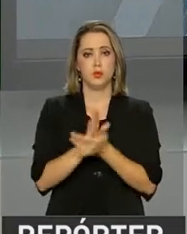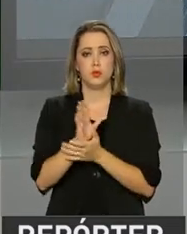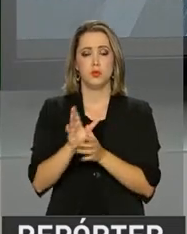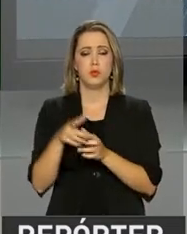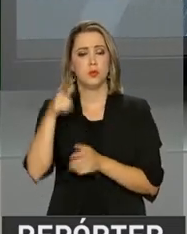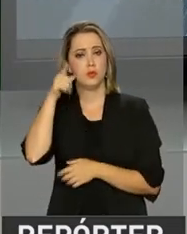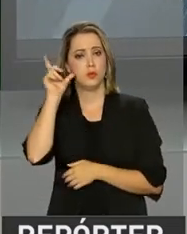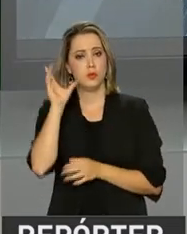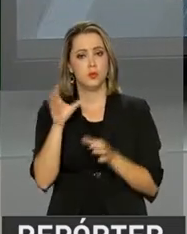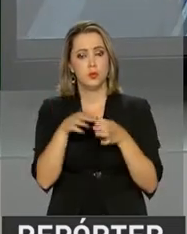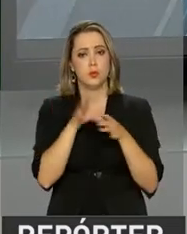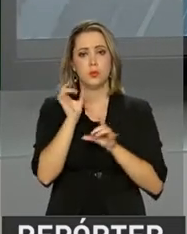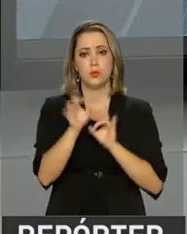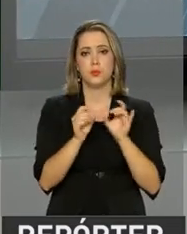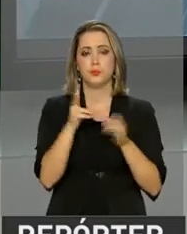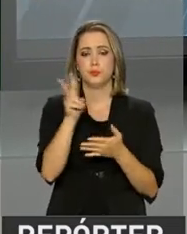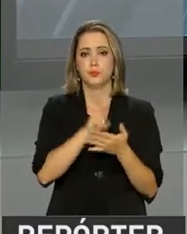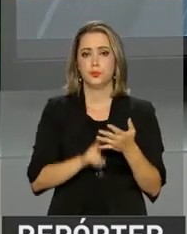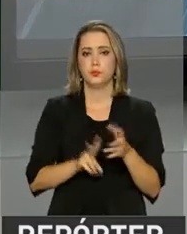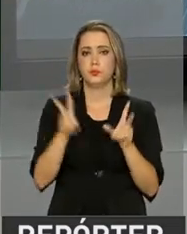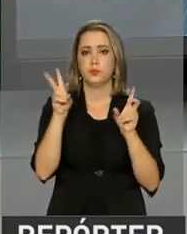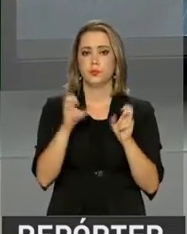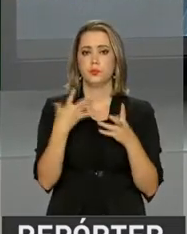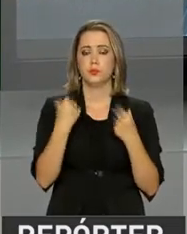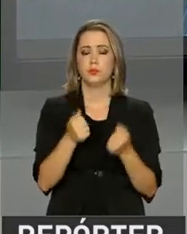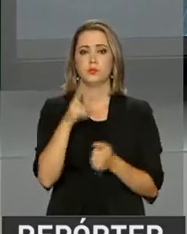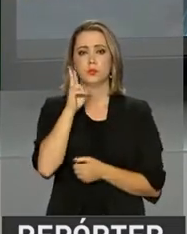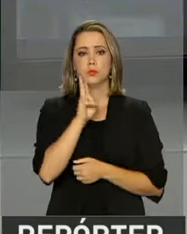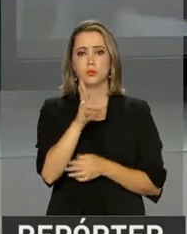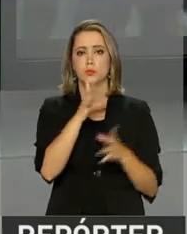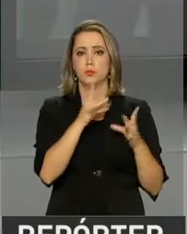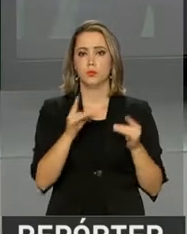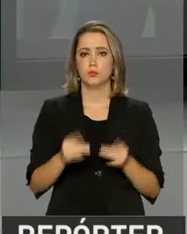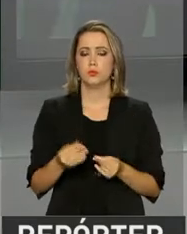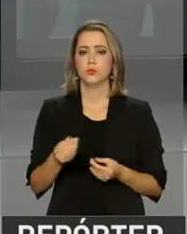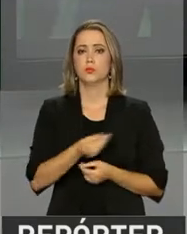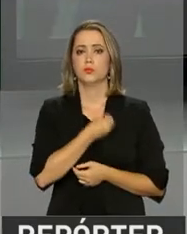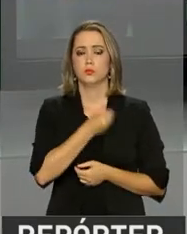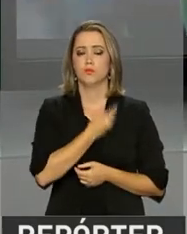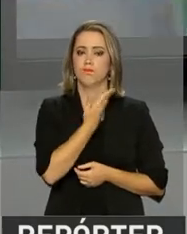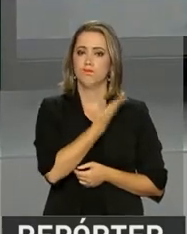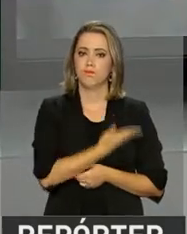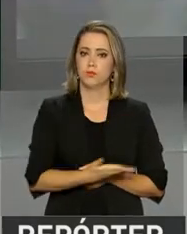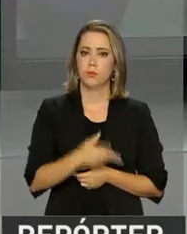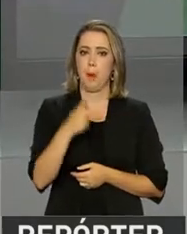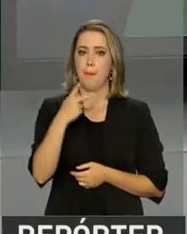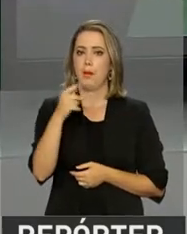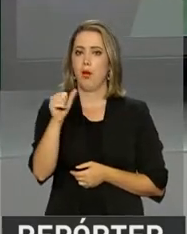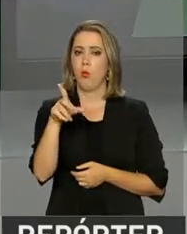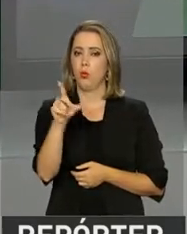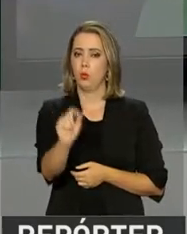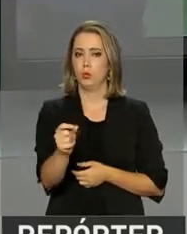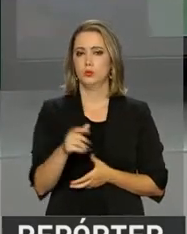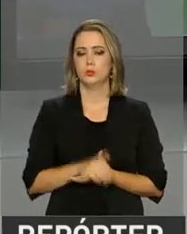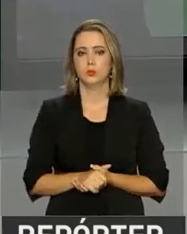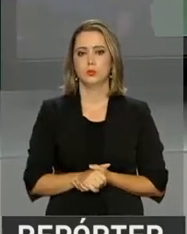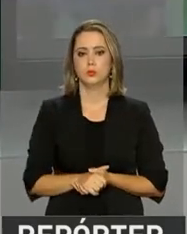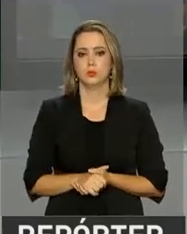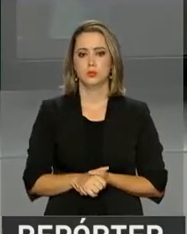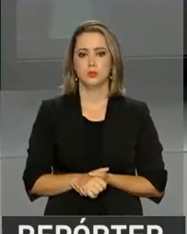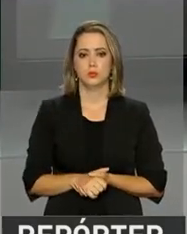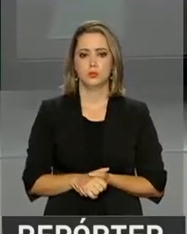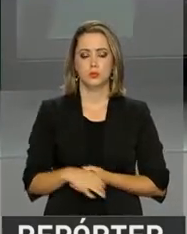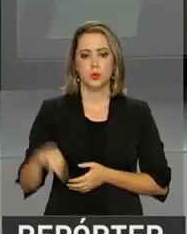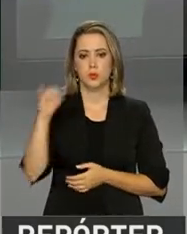especial que analisou o tema nós vamos então voltar a chamar o repórter paulo la sálvia que acompanha esse dia de trabalho na câmara dos